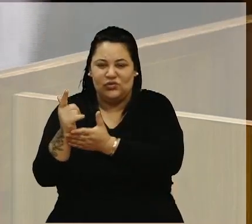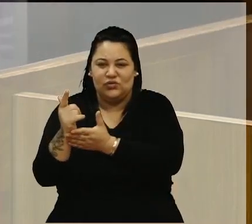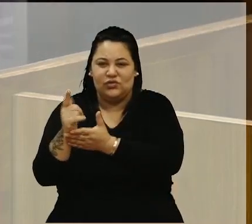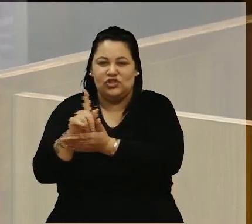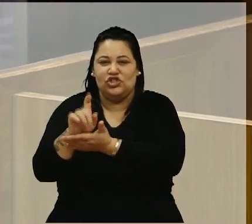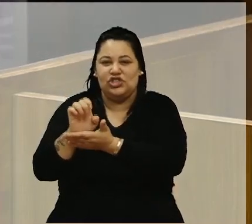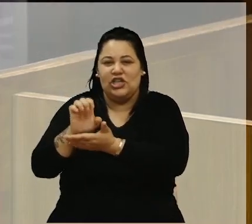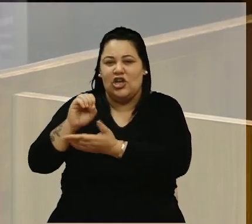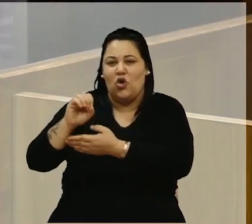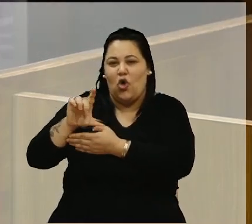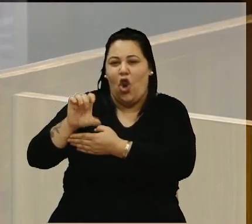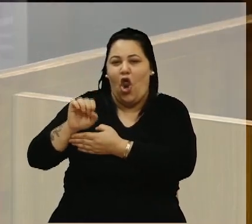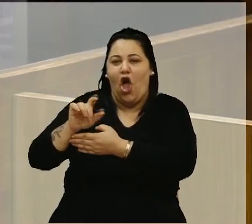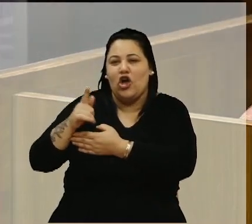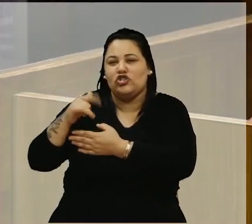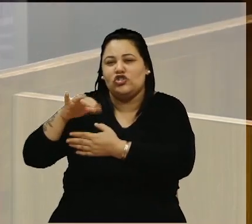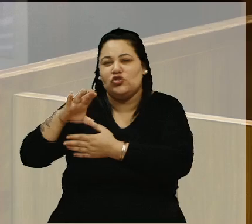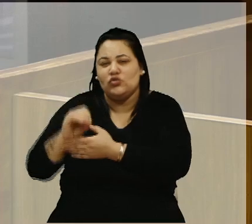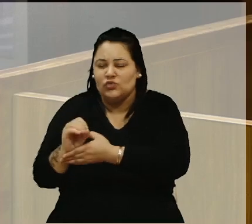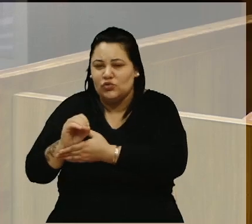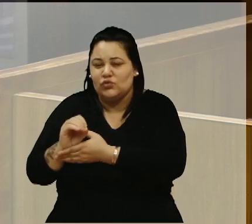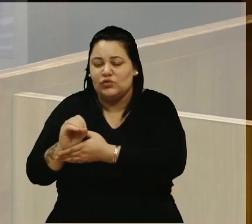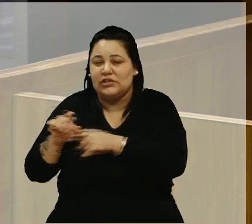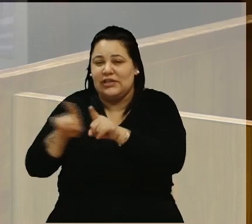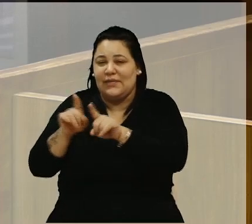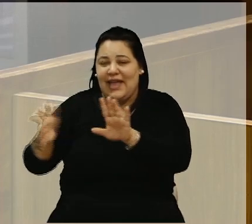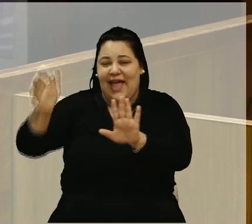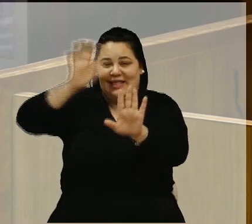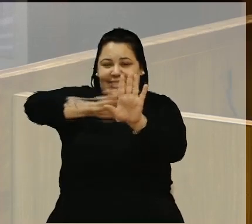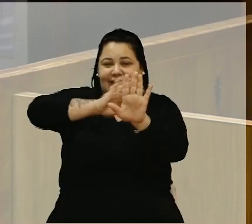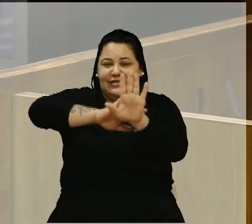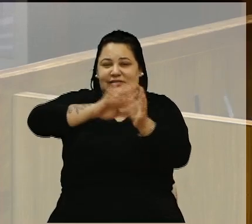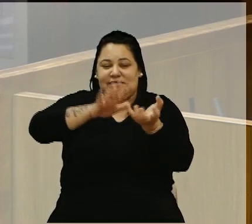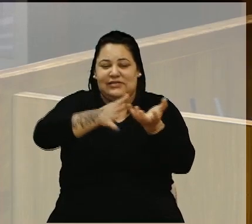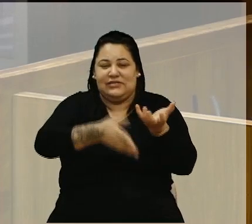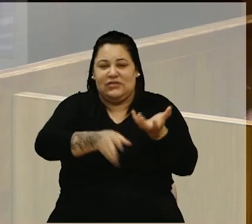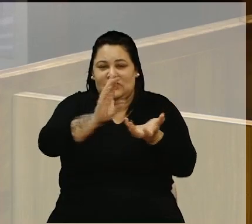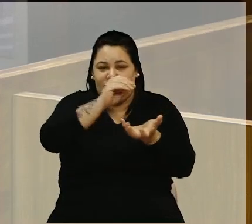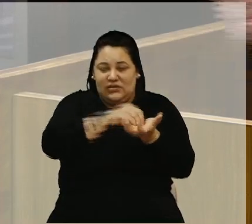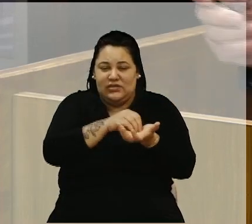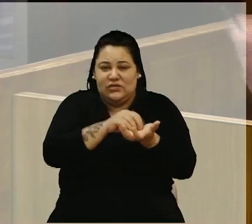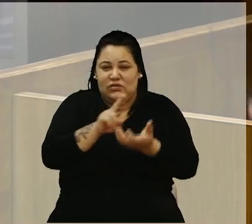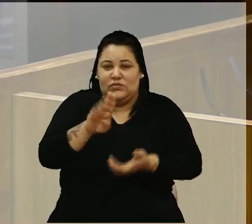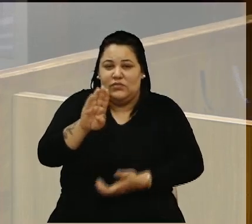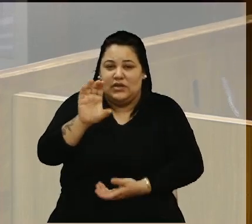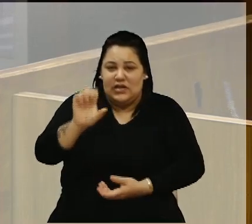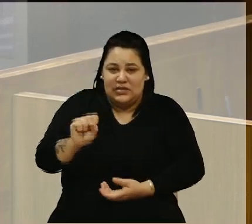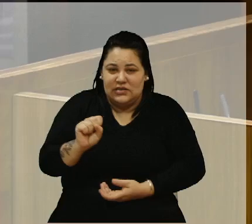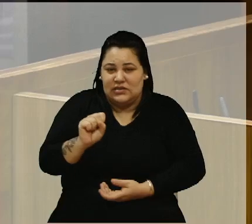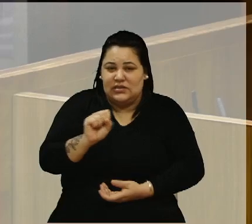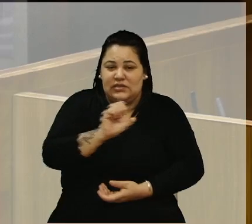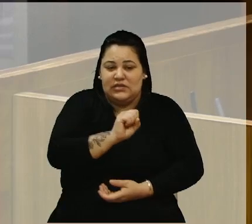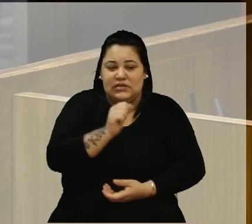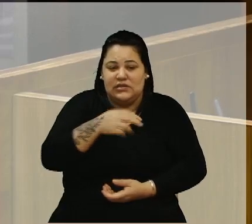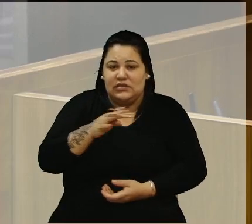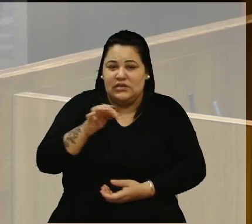cima, ali atrás da Codeca, os moradores mais próximos da UBS do Santa Fé vão até o UBS do Santa Fé.